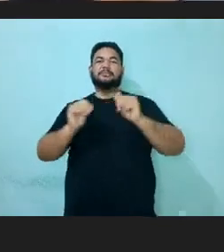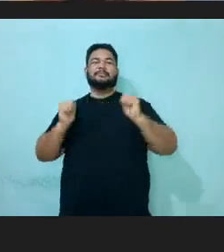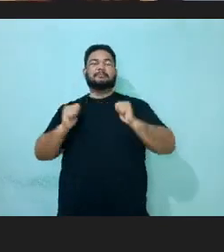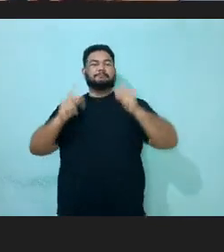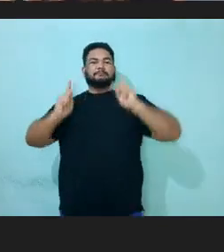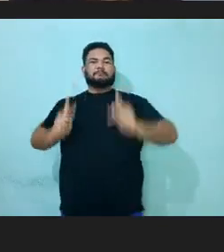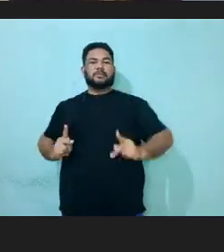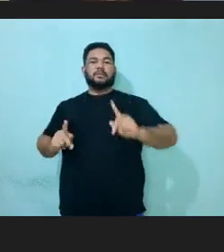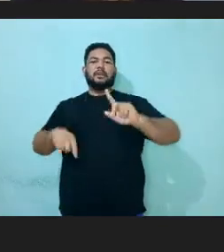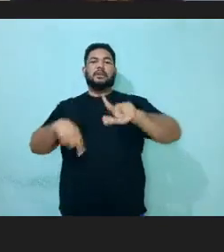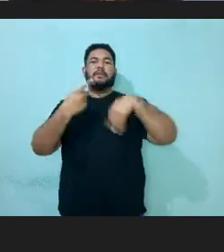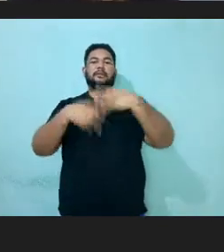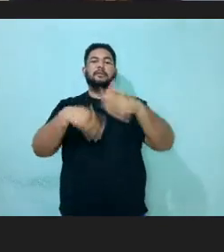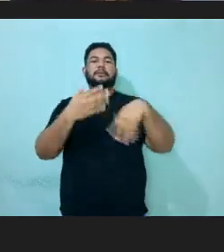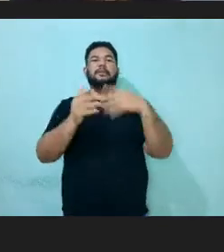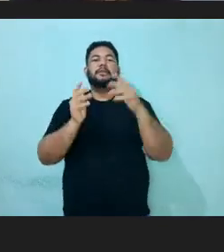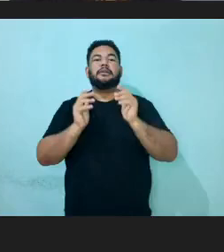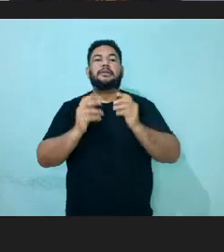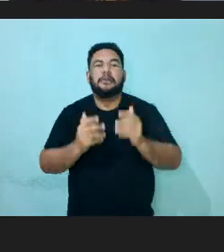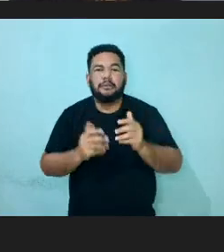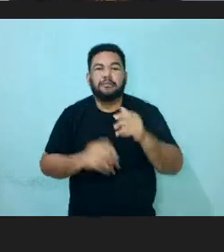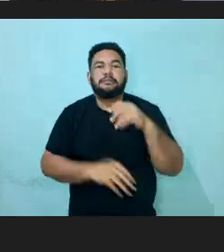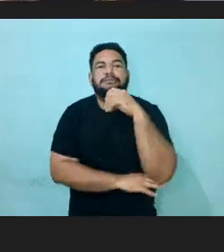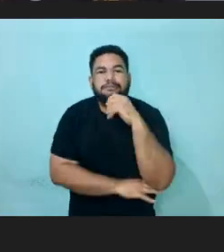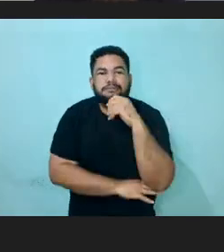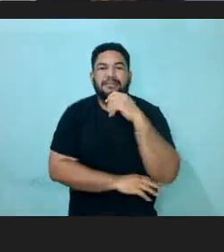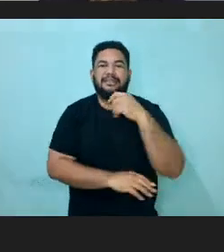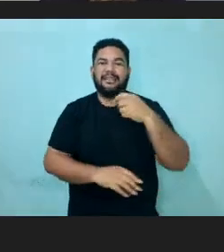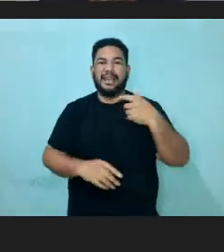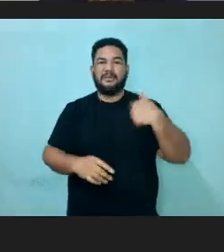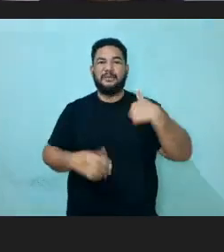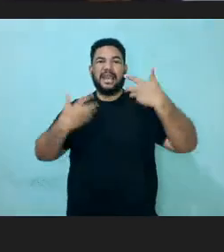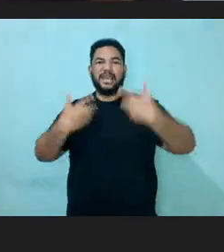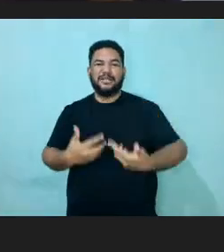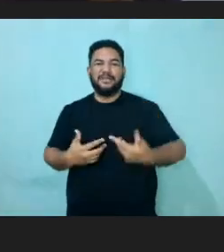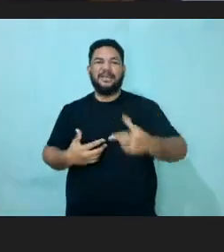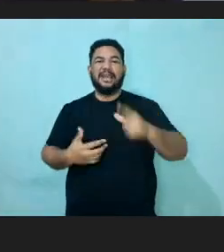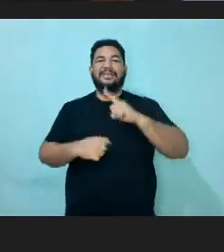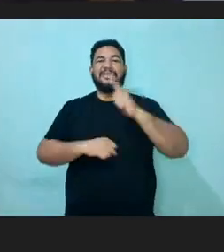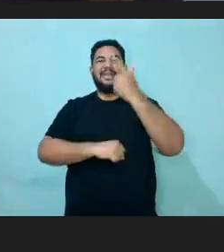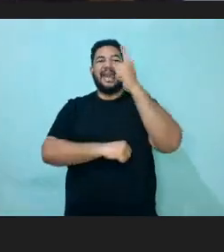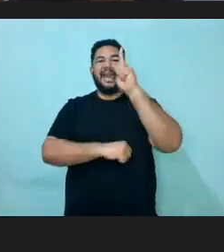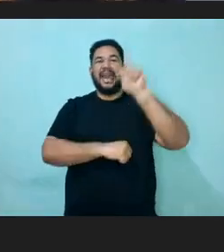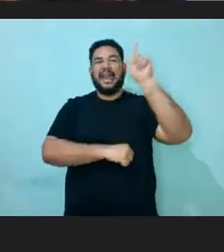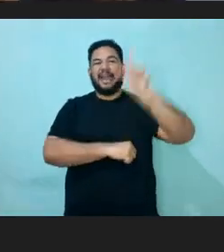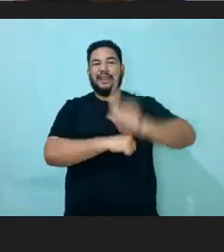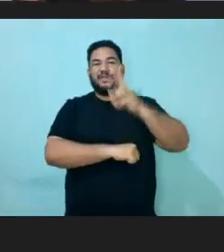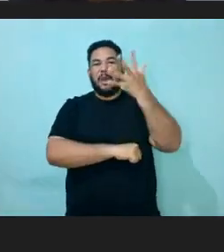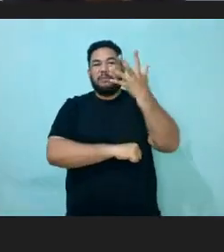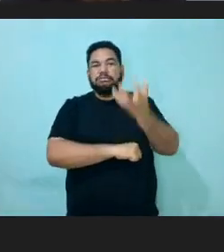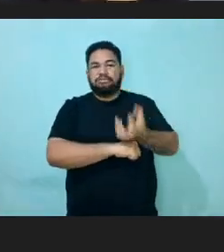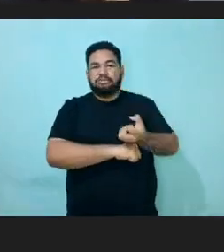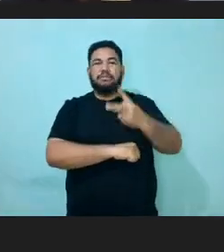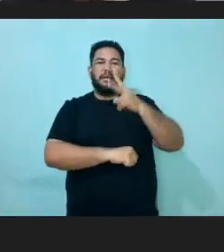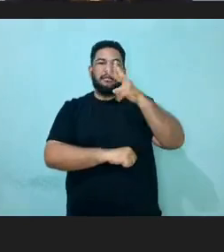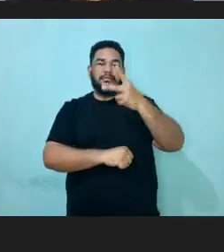Porque cansa manter a postura, isso é normal, né? A gravidade me empurra para baixo. É